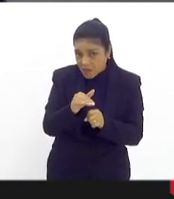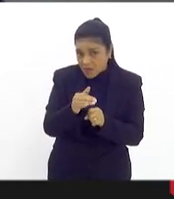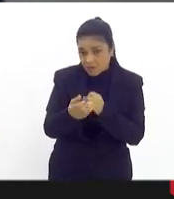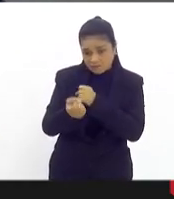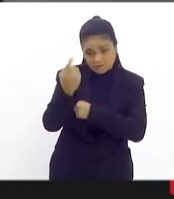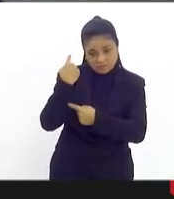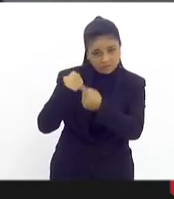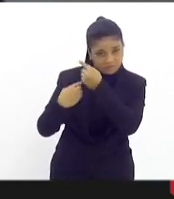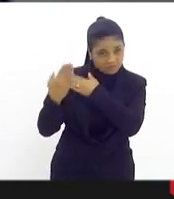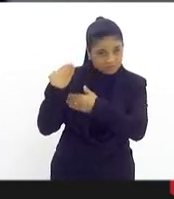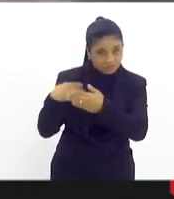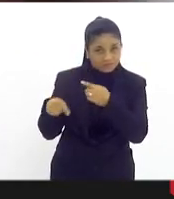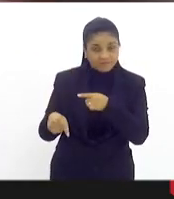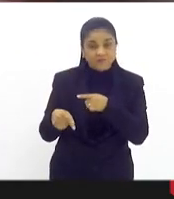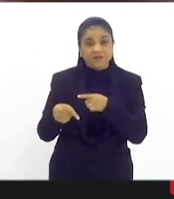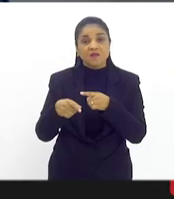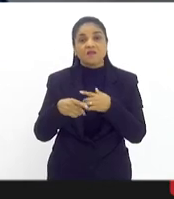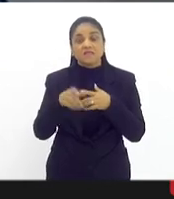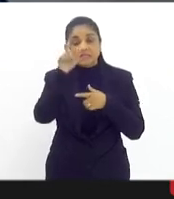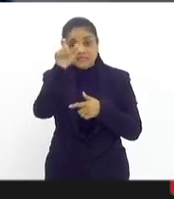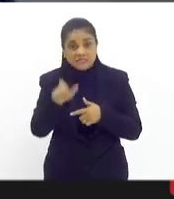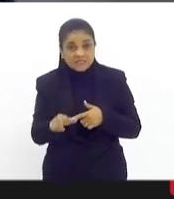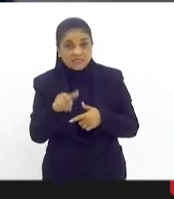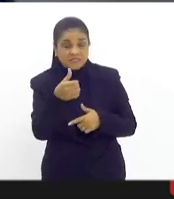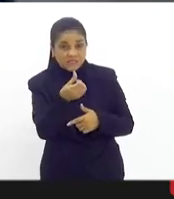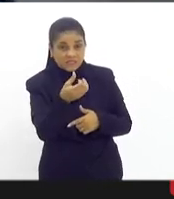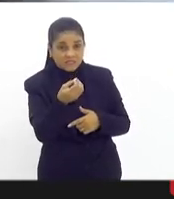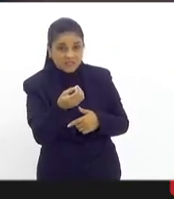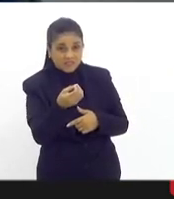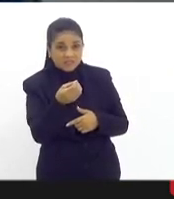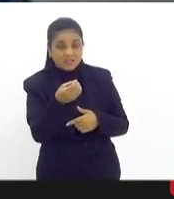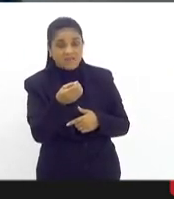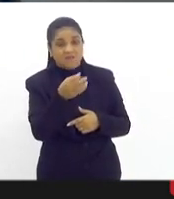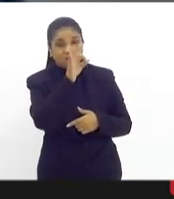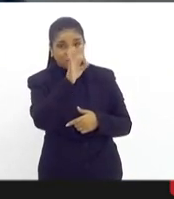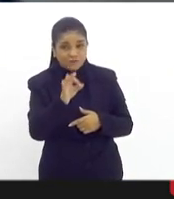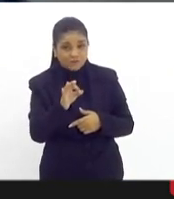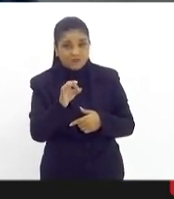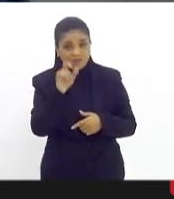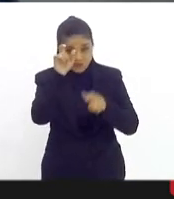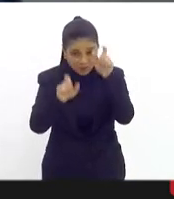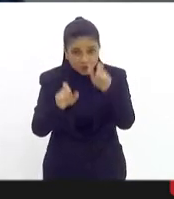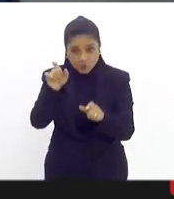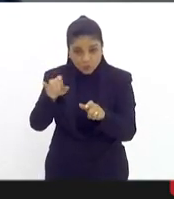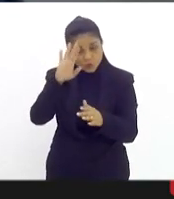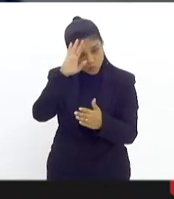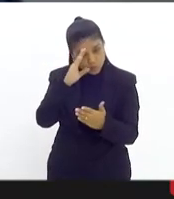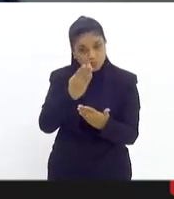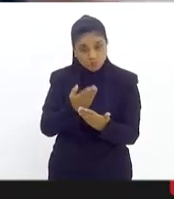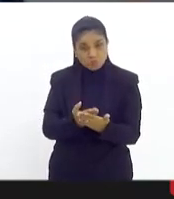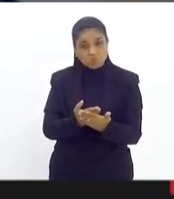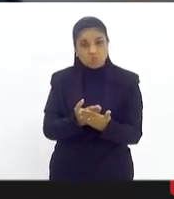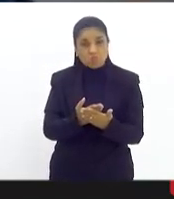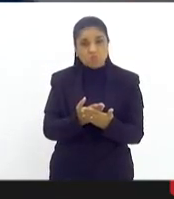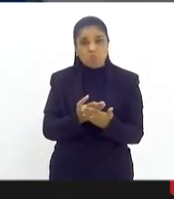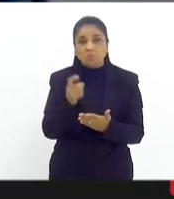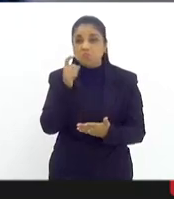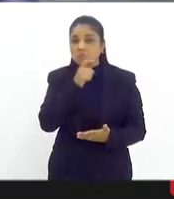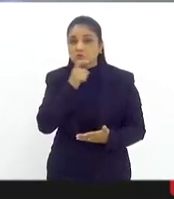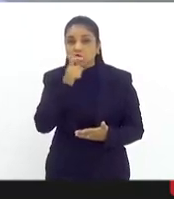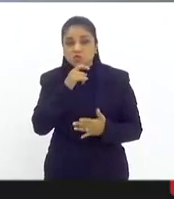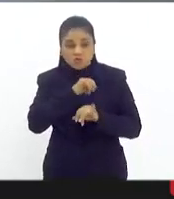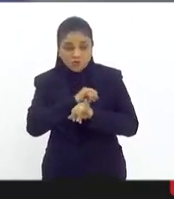62% das pessoas reconheceram e acreditaram numa mentira, numa desinformação,